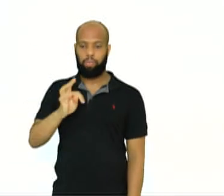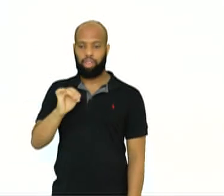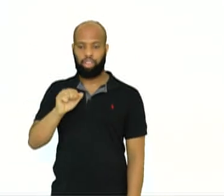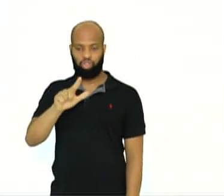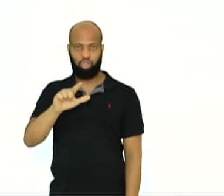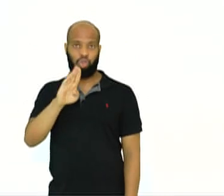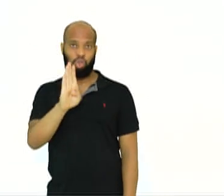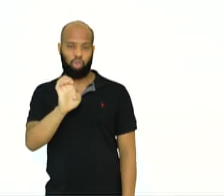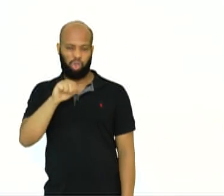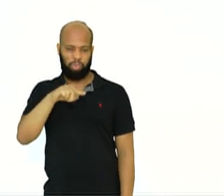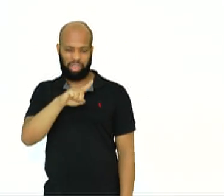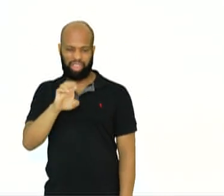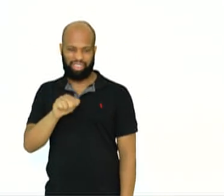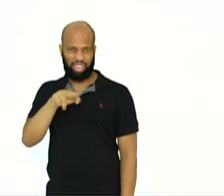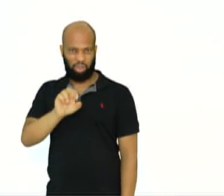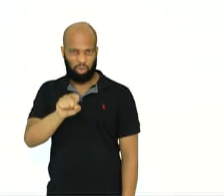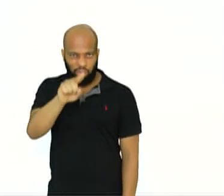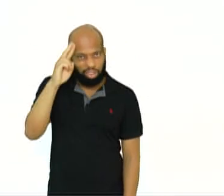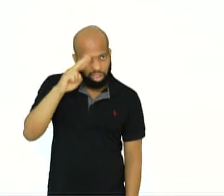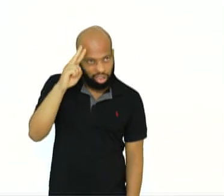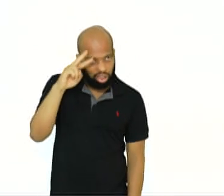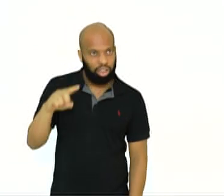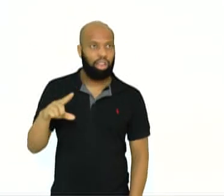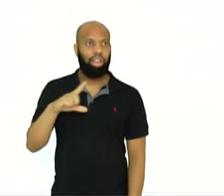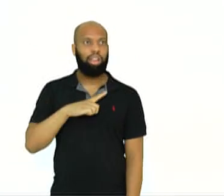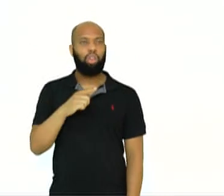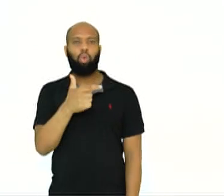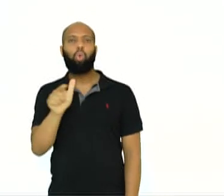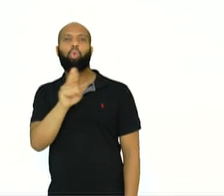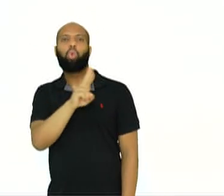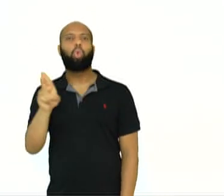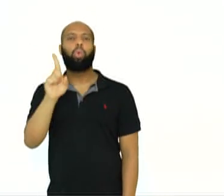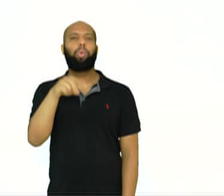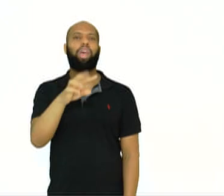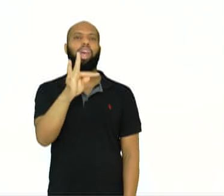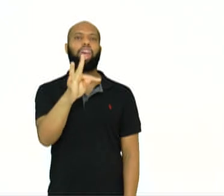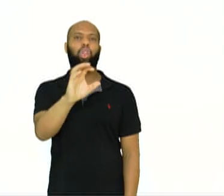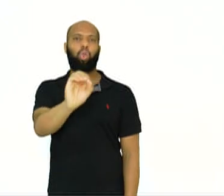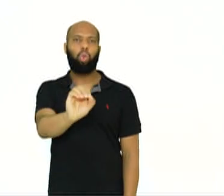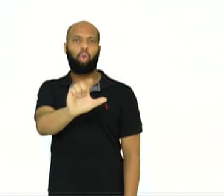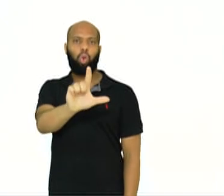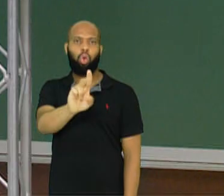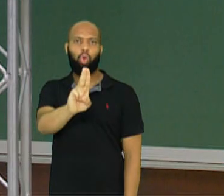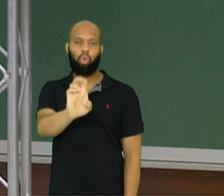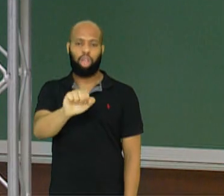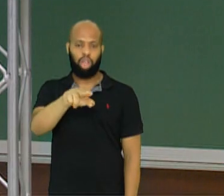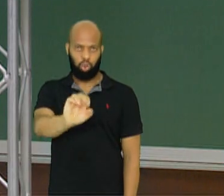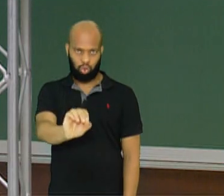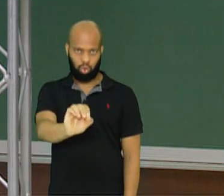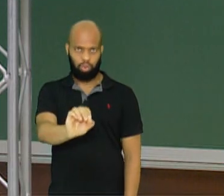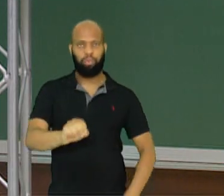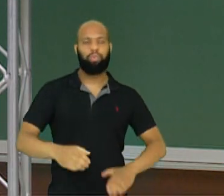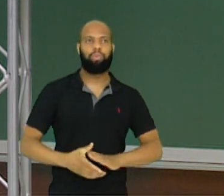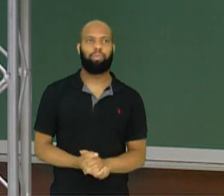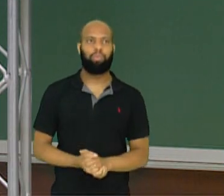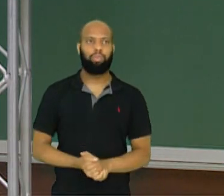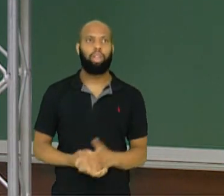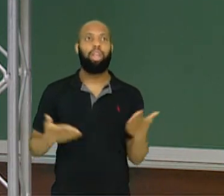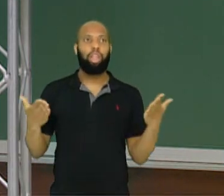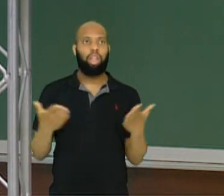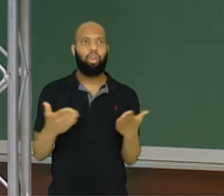metilbenzeno. Você lembra do metilbenzeno? Ele também é chamado de tolueno, né? E o ácido clorídrico.